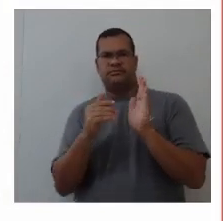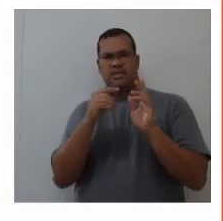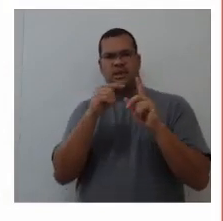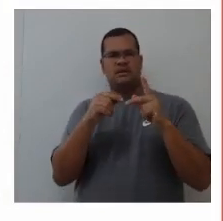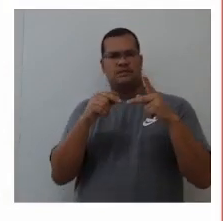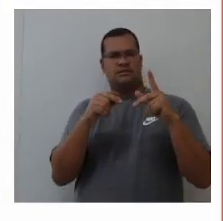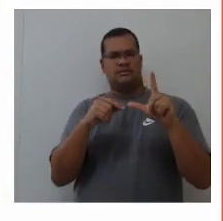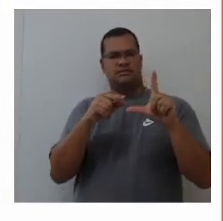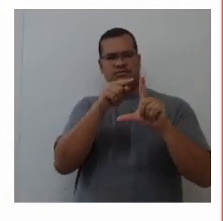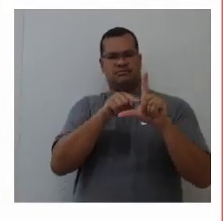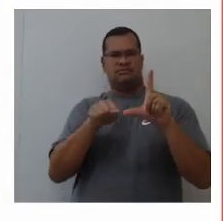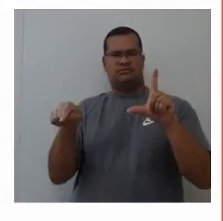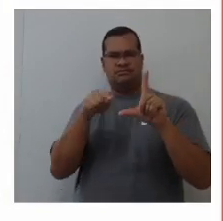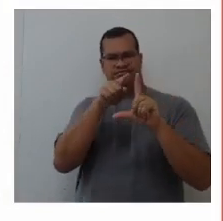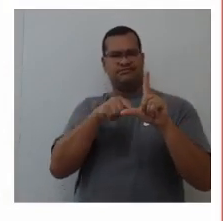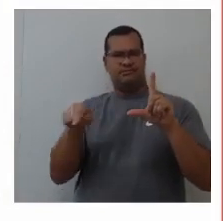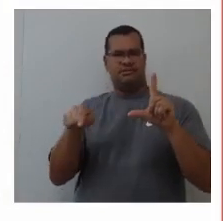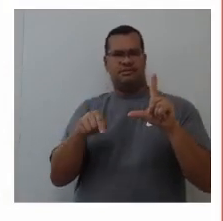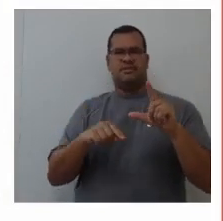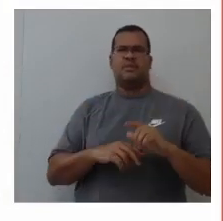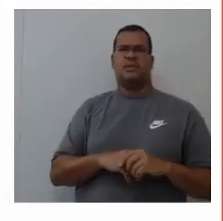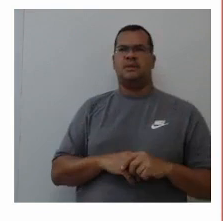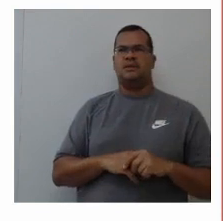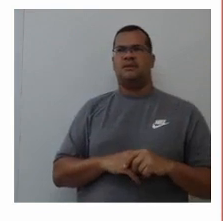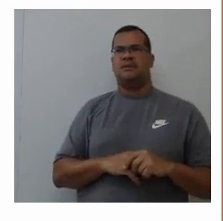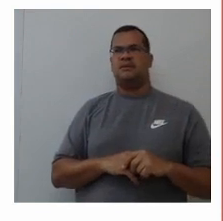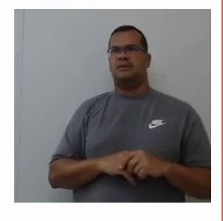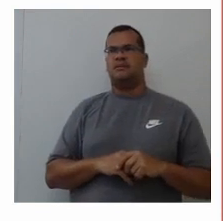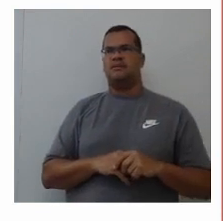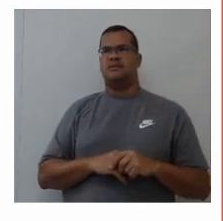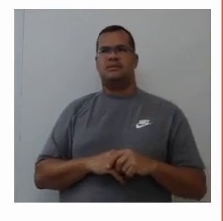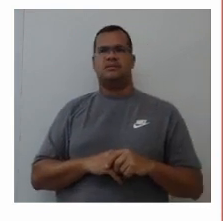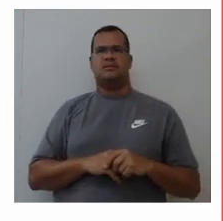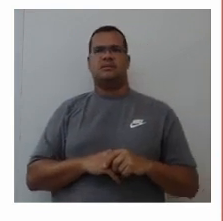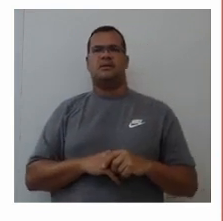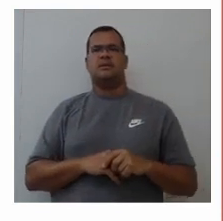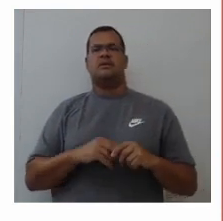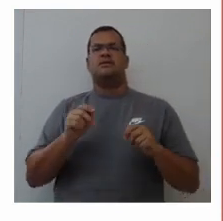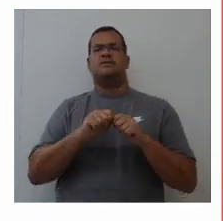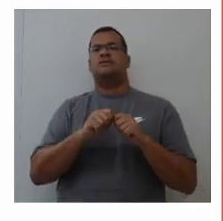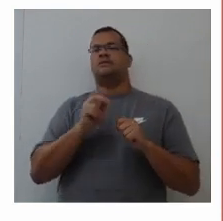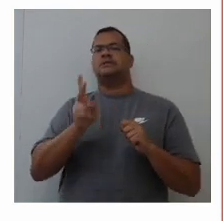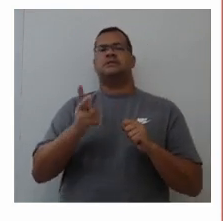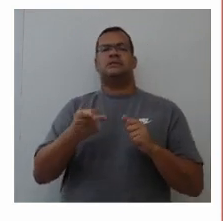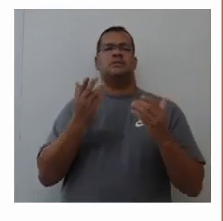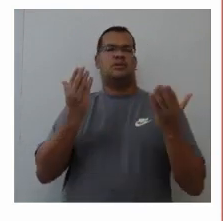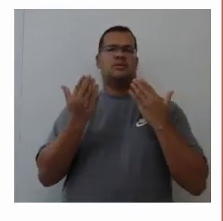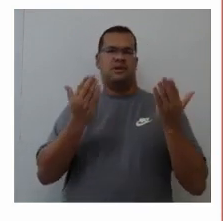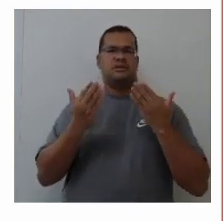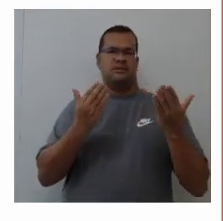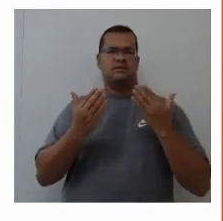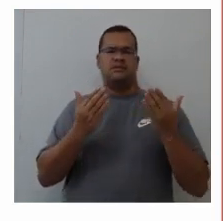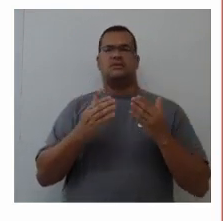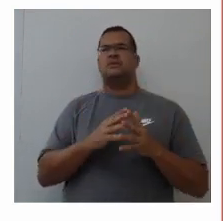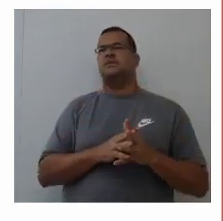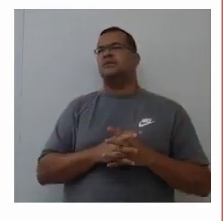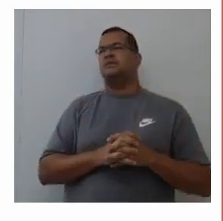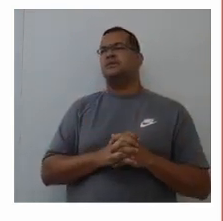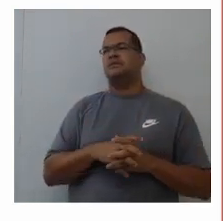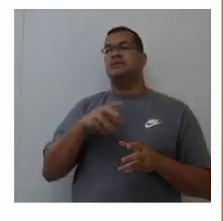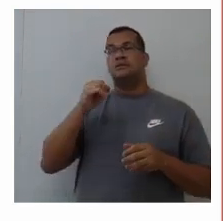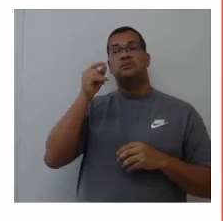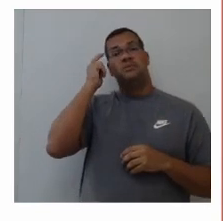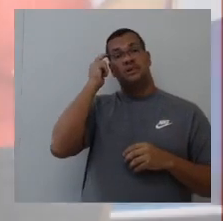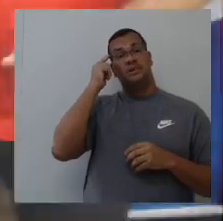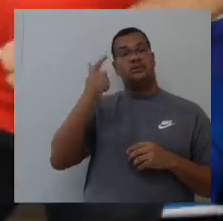chamado adjacente, beleza? Então, dessa forma, eu vou fazer sempre essa comparação. Por exemplo, se eu pensar de